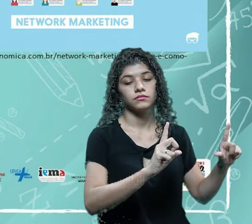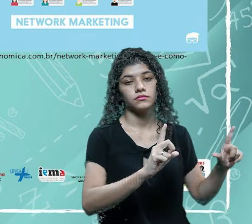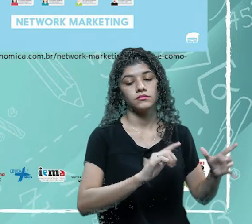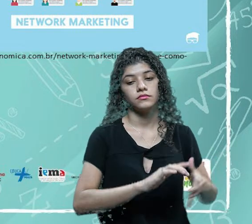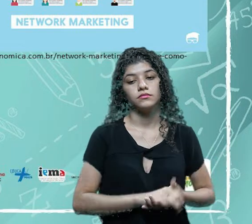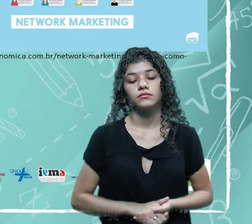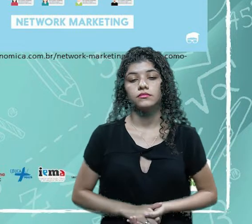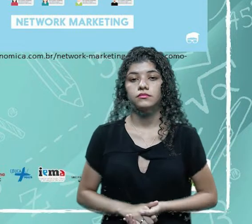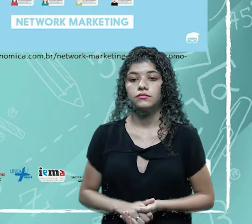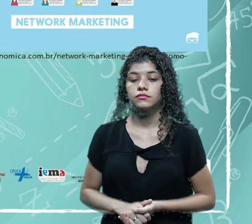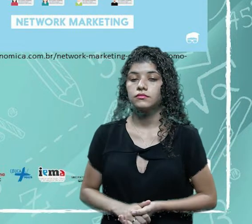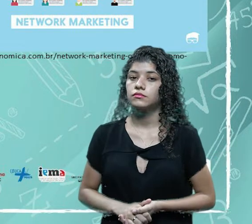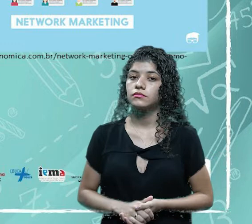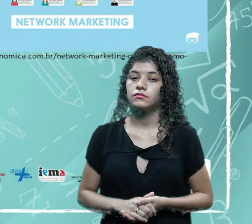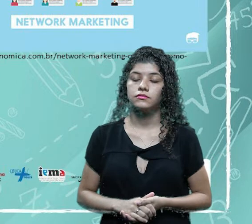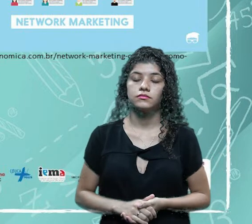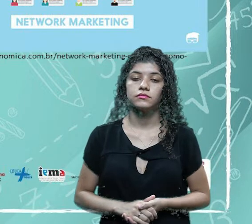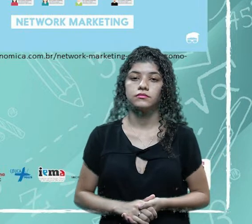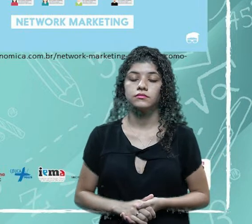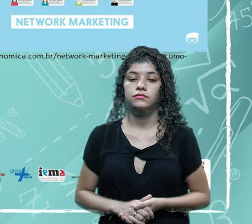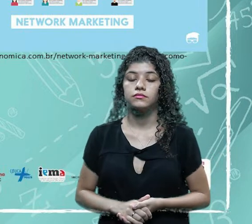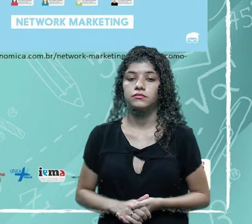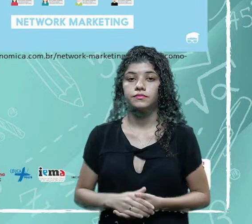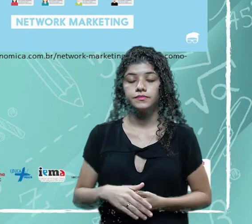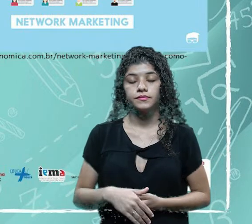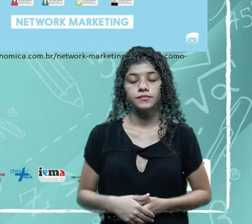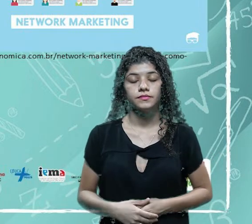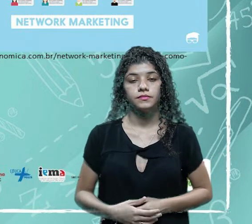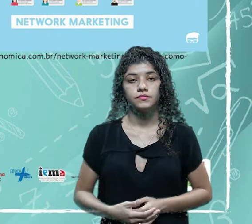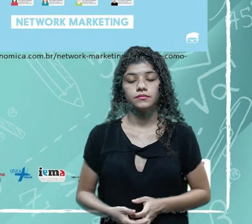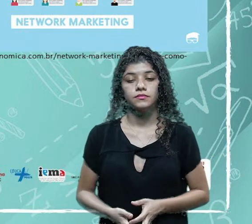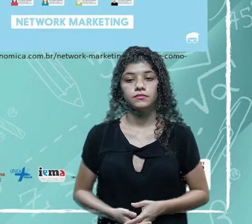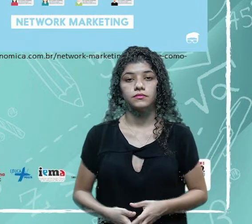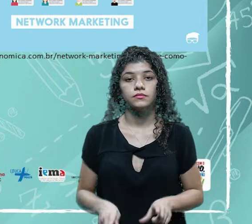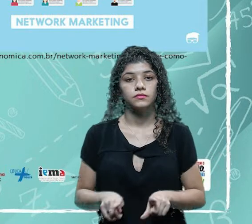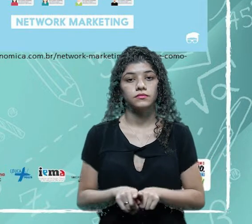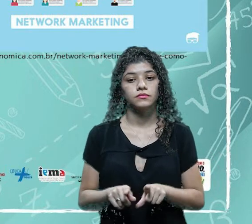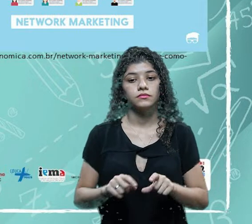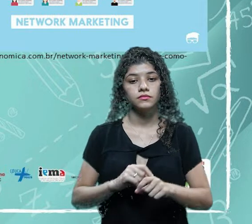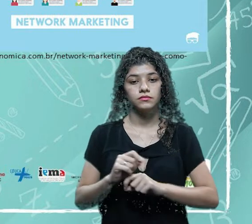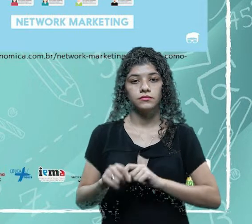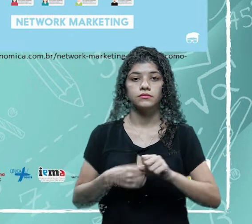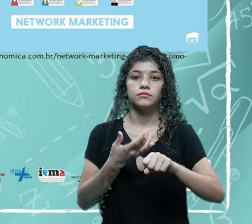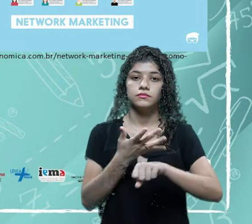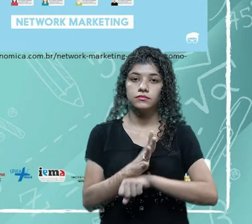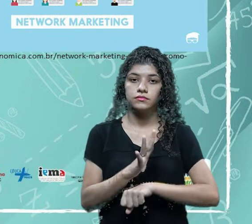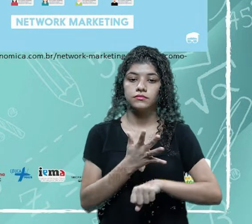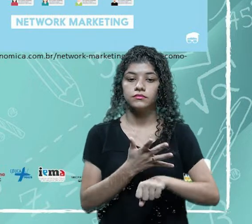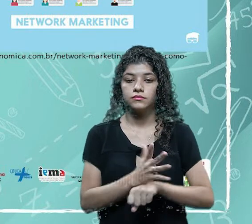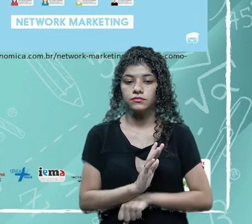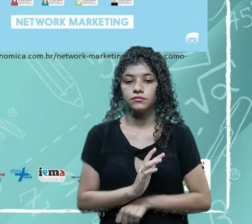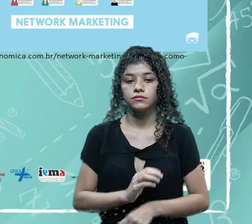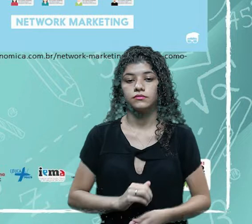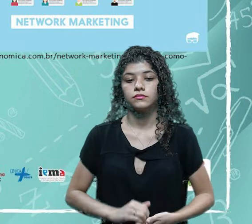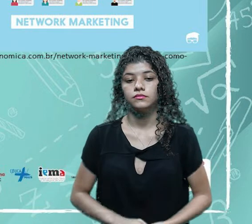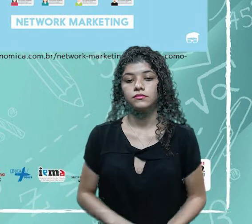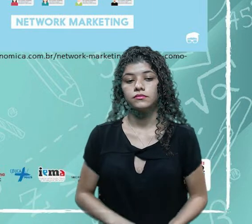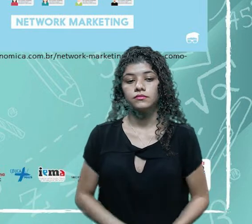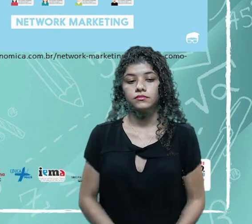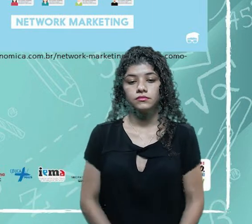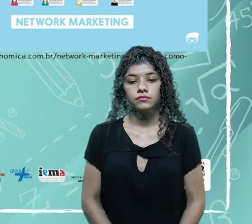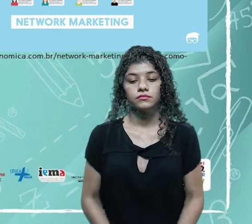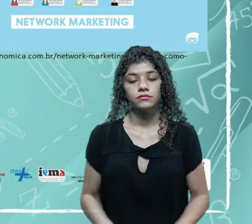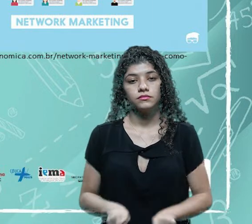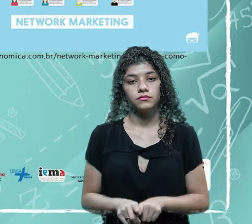né incrementar o currículo além claro como eu já disse de fazer um Network e existe